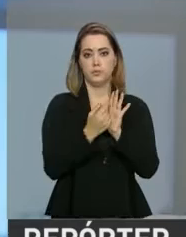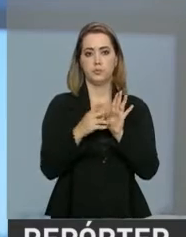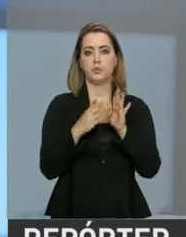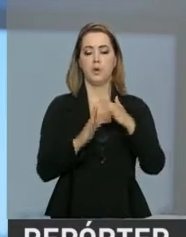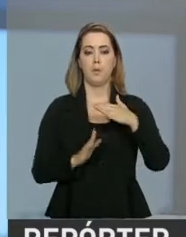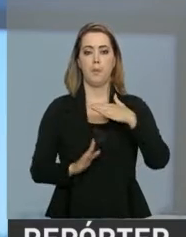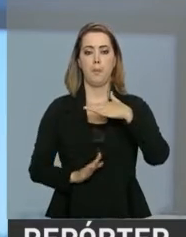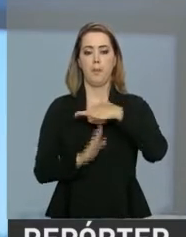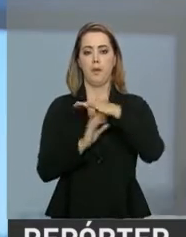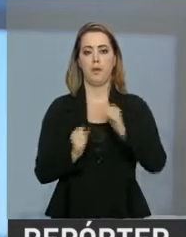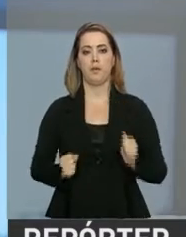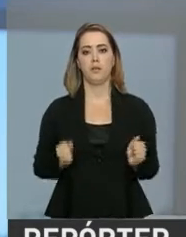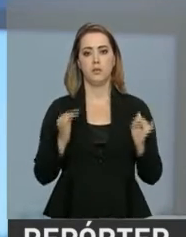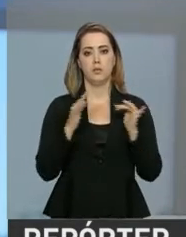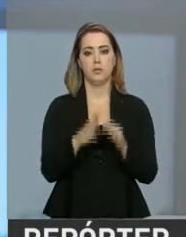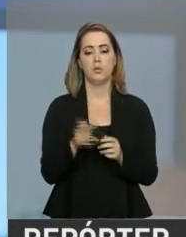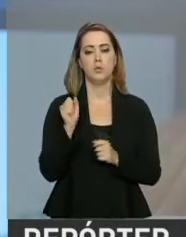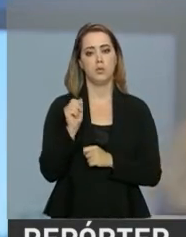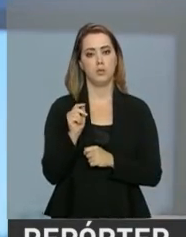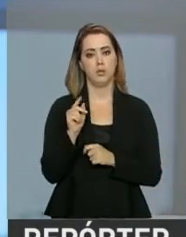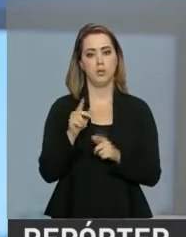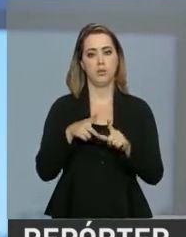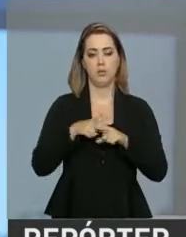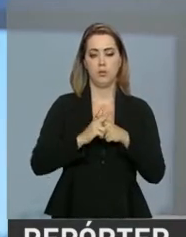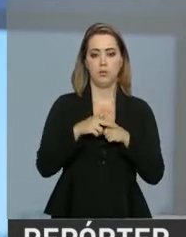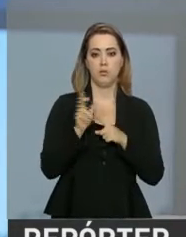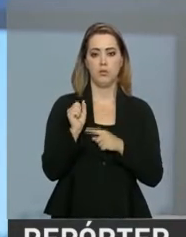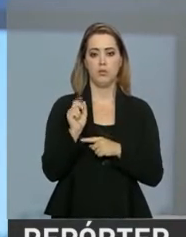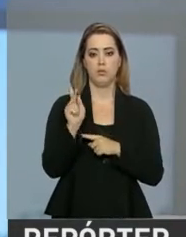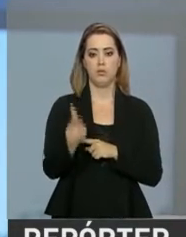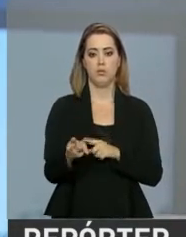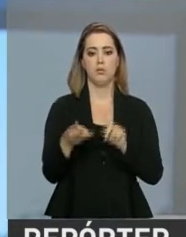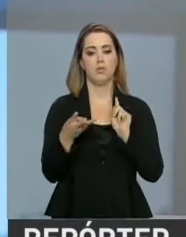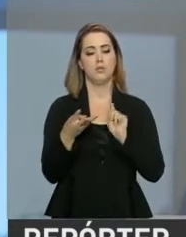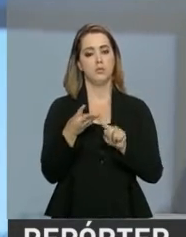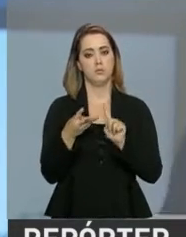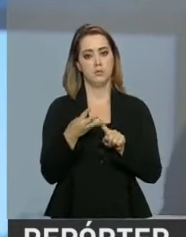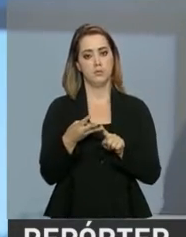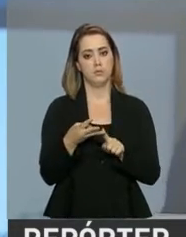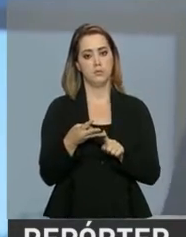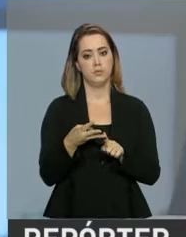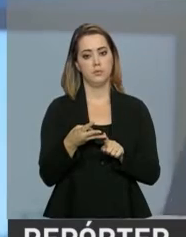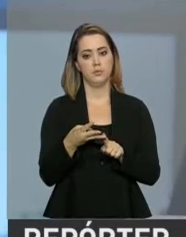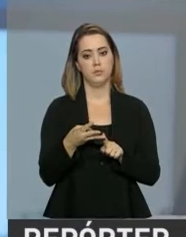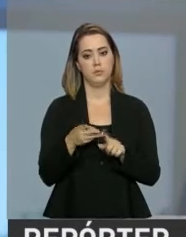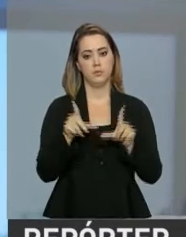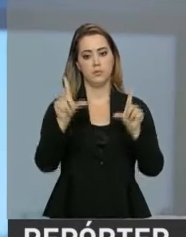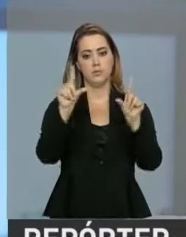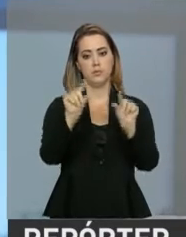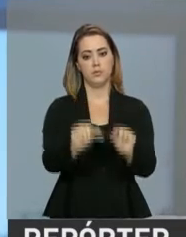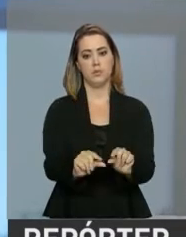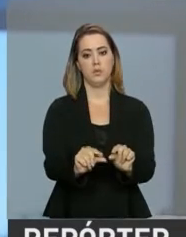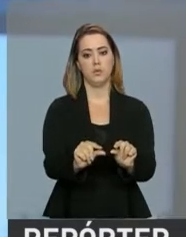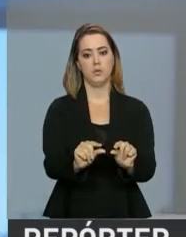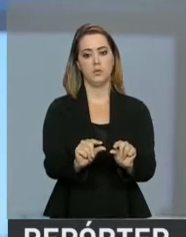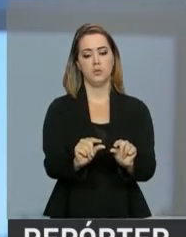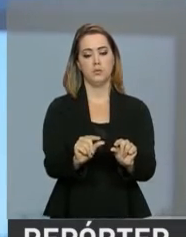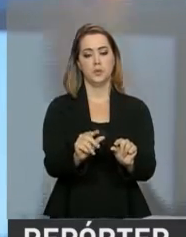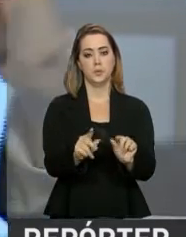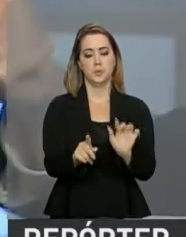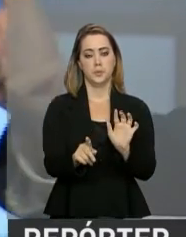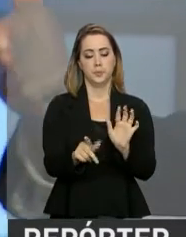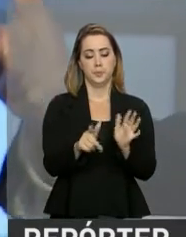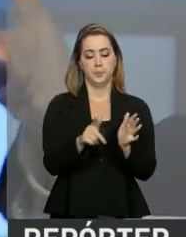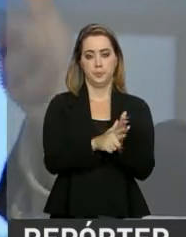teto, a PEC da Previdência e eu vou chamar o terceiro polo de redução do papel do Estado, né?